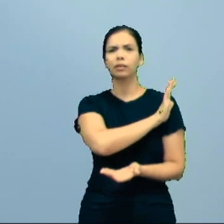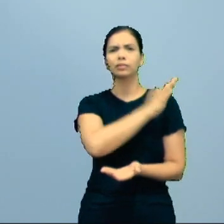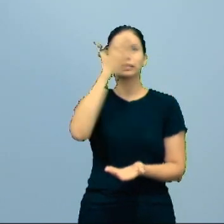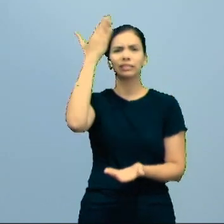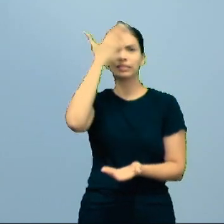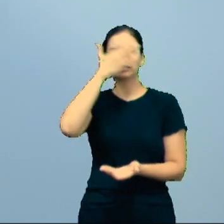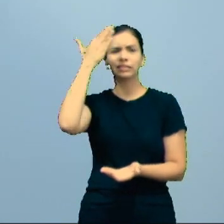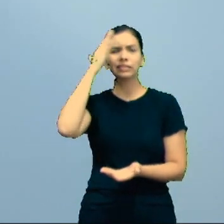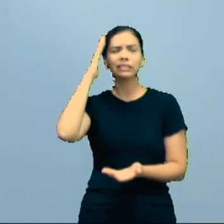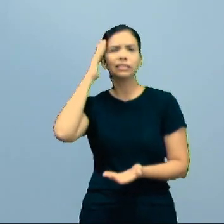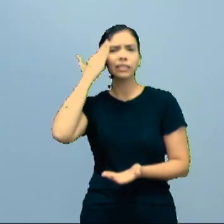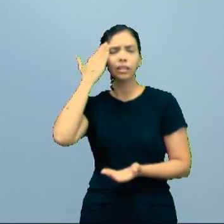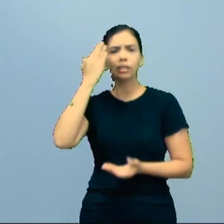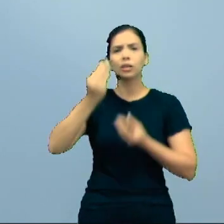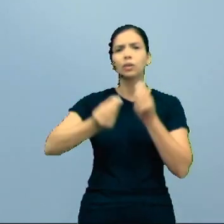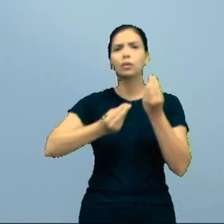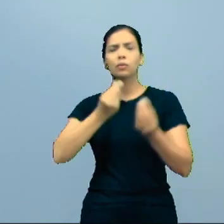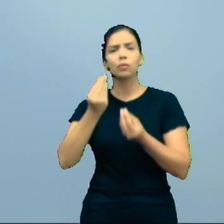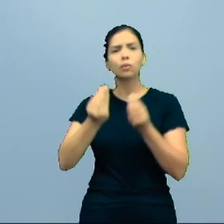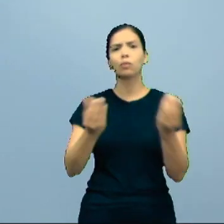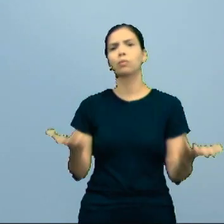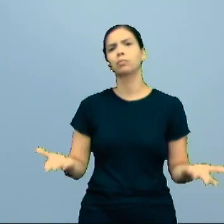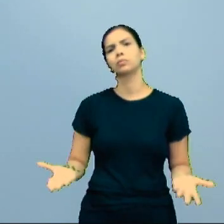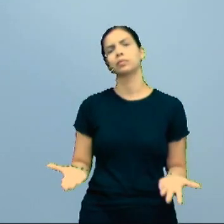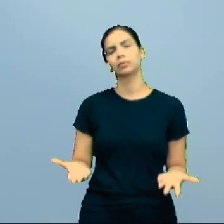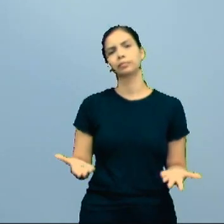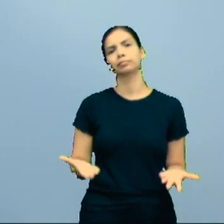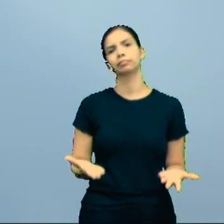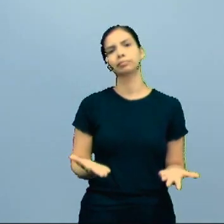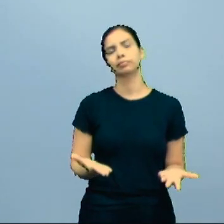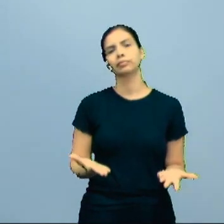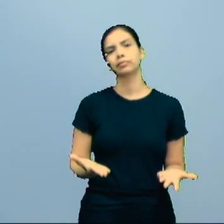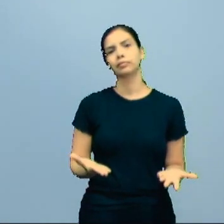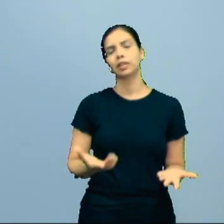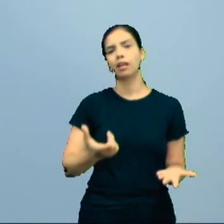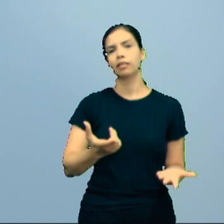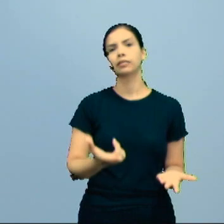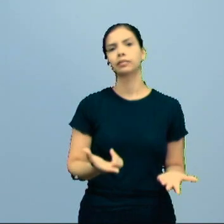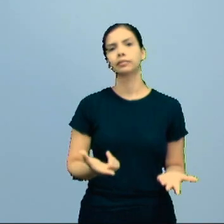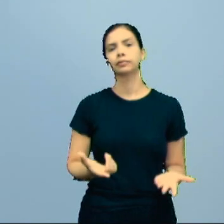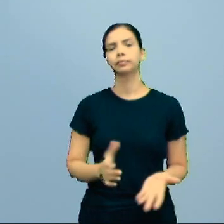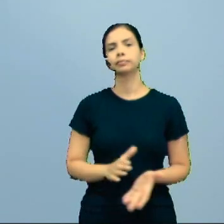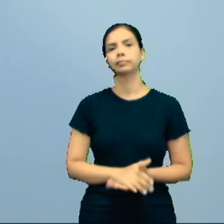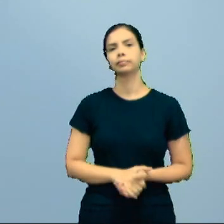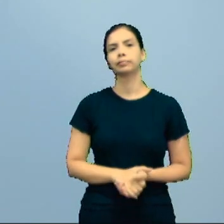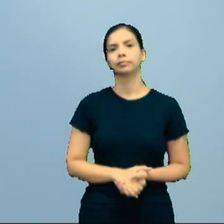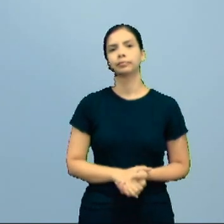vezes legitima esse tipo de atitude por parte de atletas e principalmente torcedores.